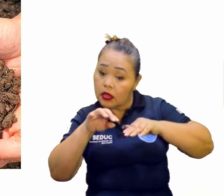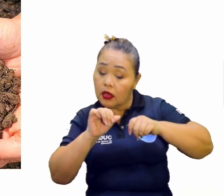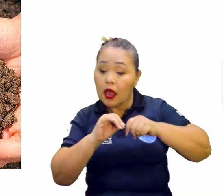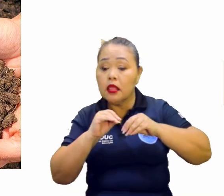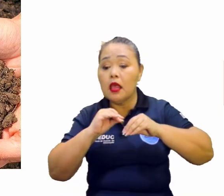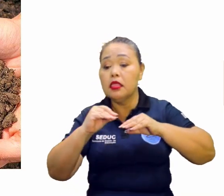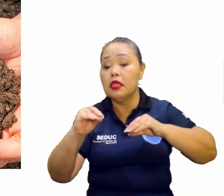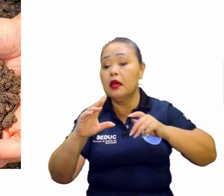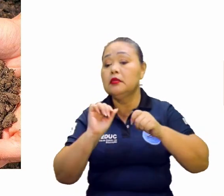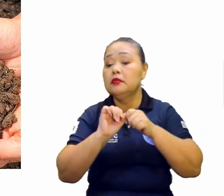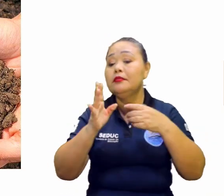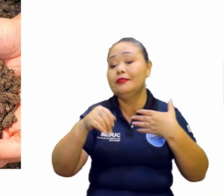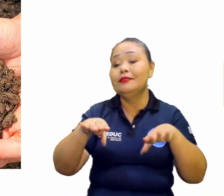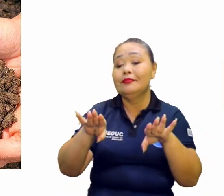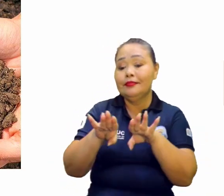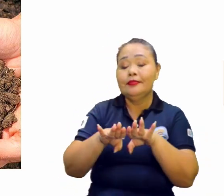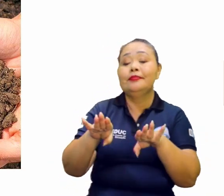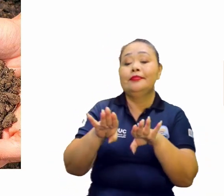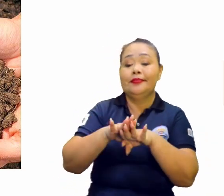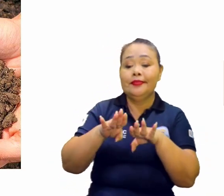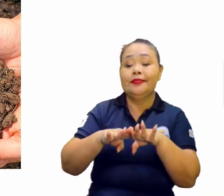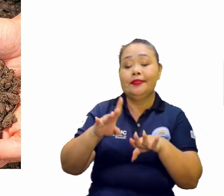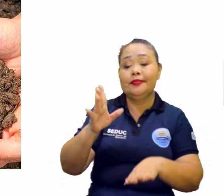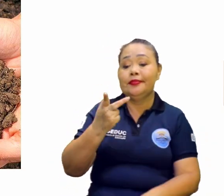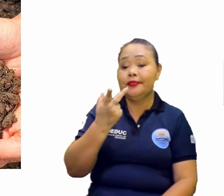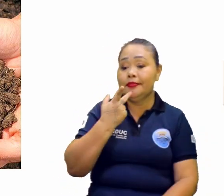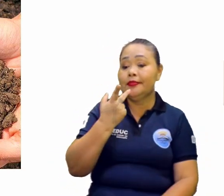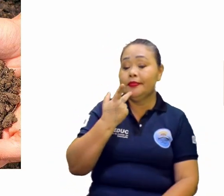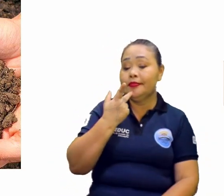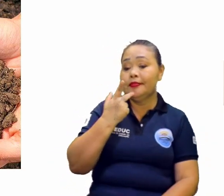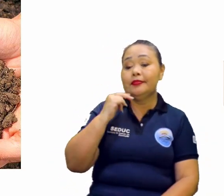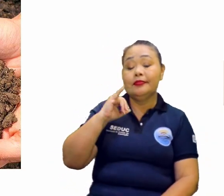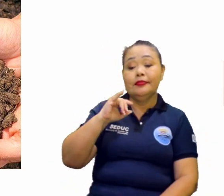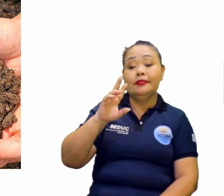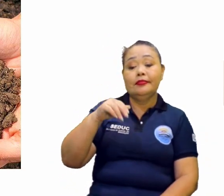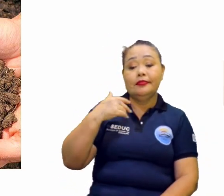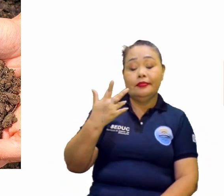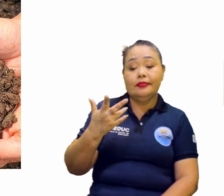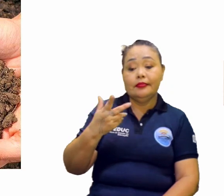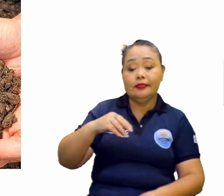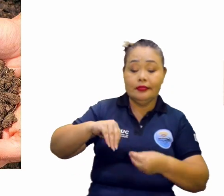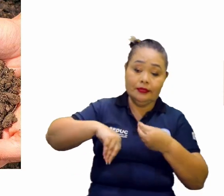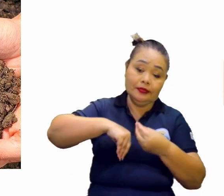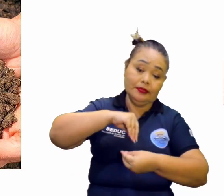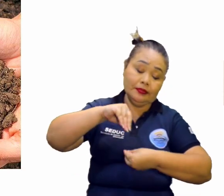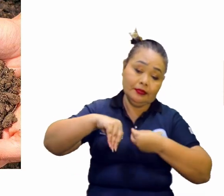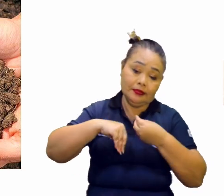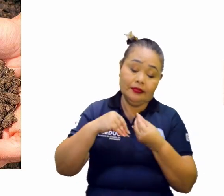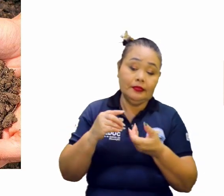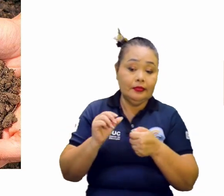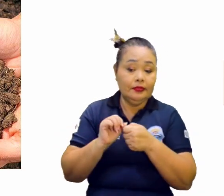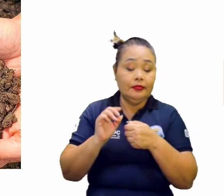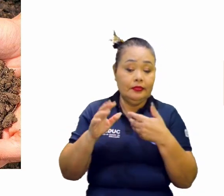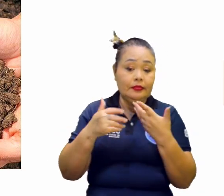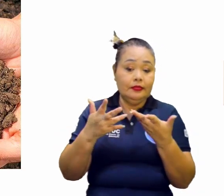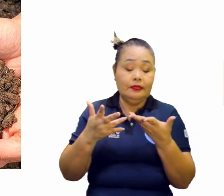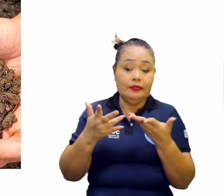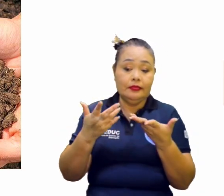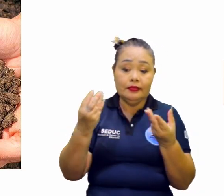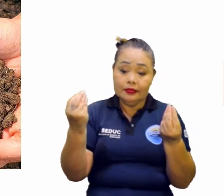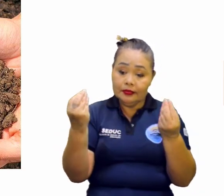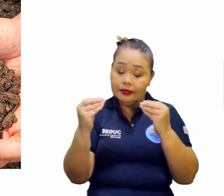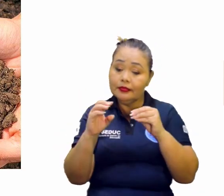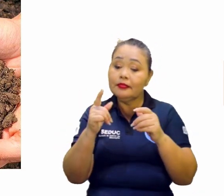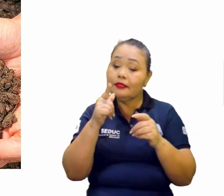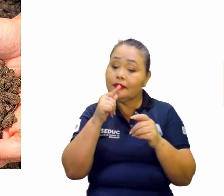que também com uma recomendação aí de uma mistura, né? Uma dosagem com uma dissolução em água, você também